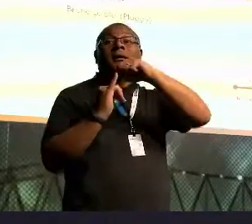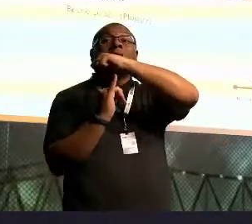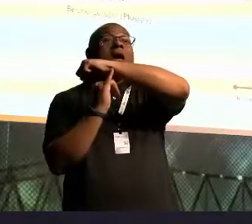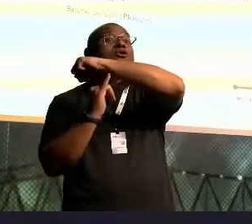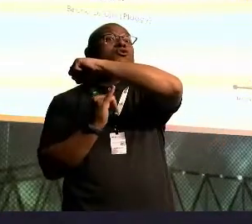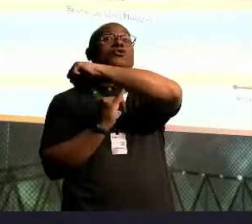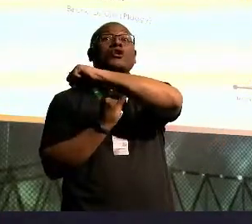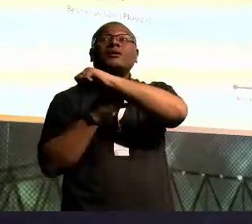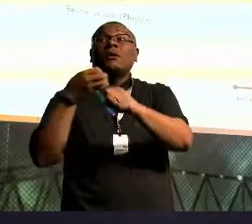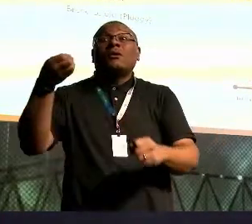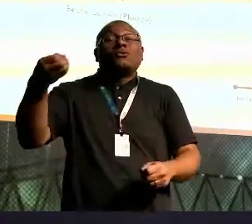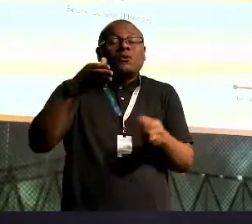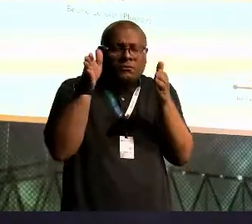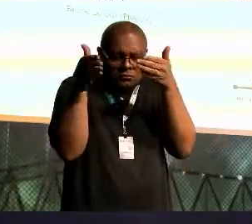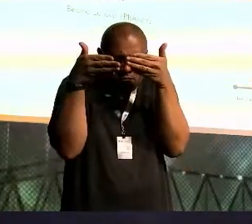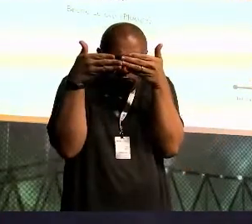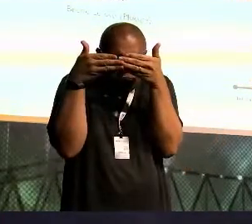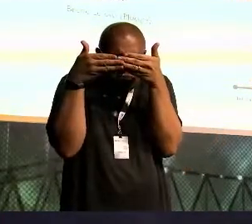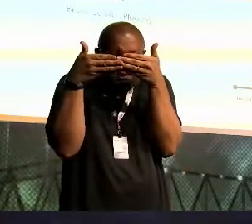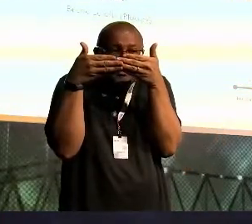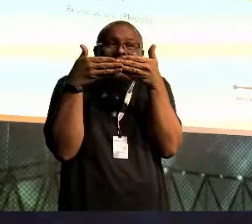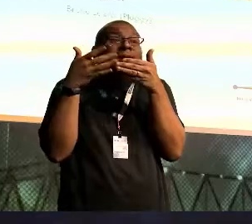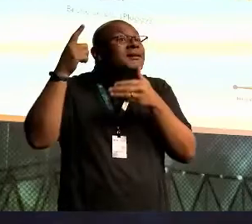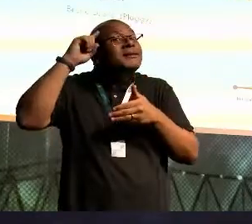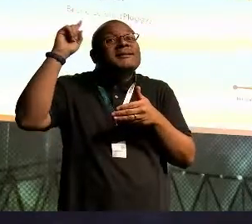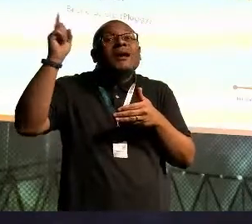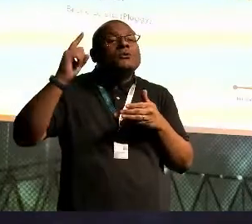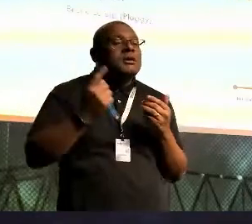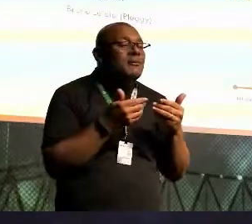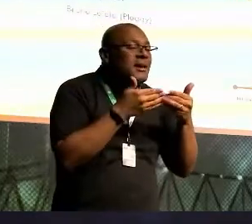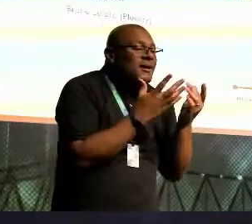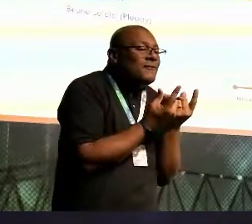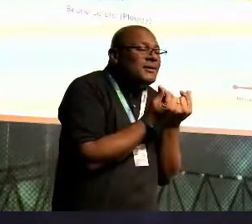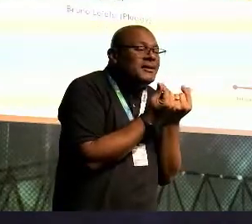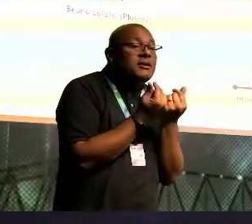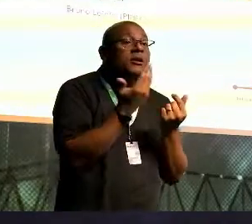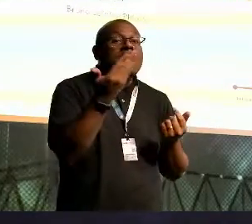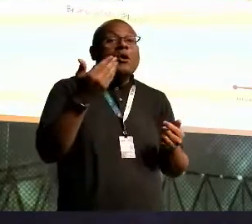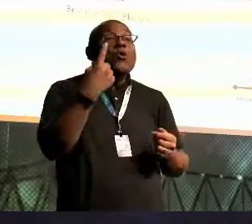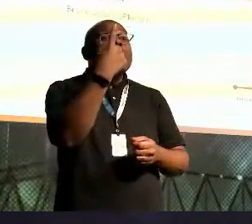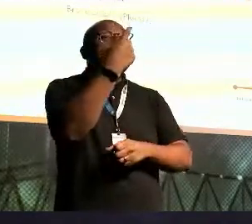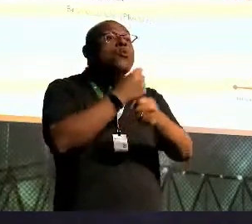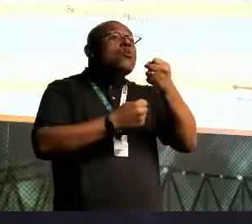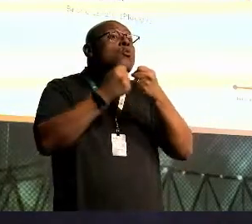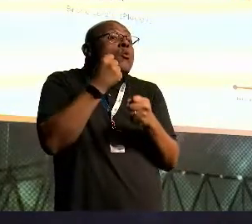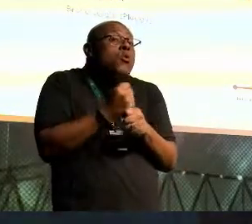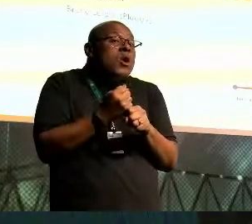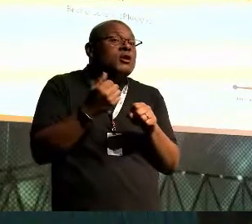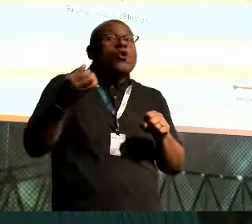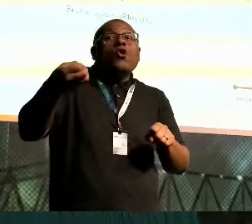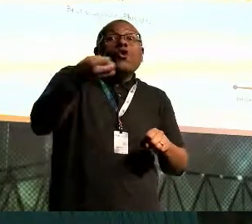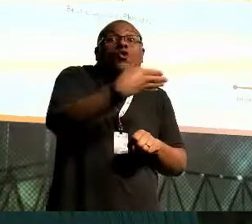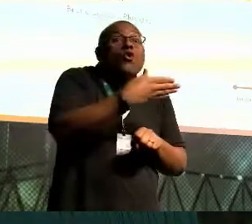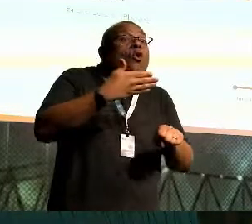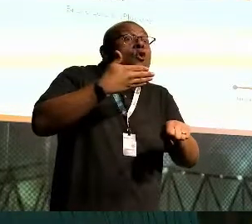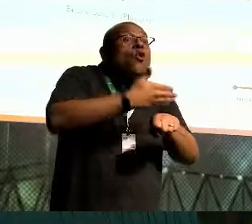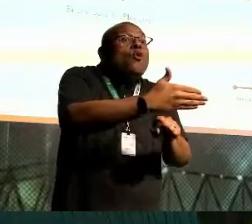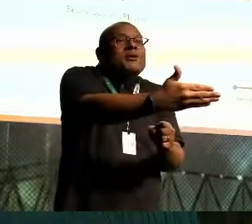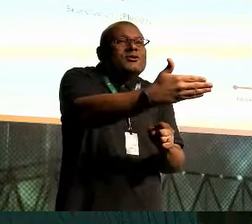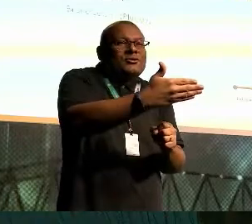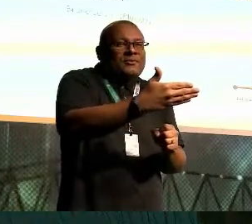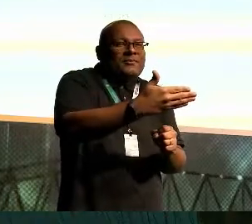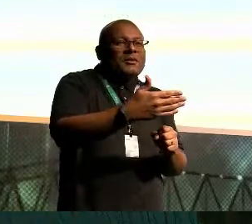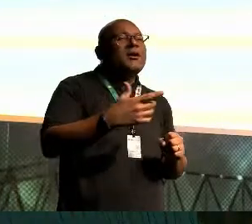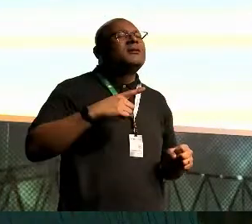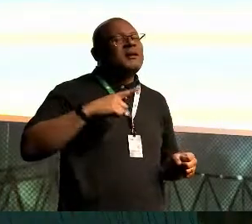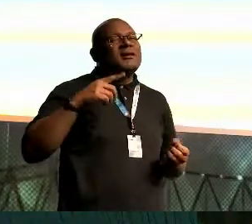instituições ainda também não estarem totalmente preparadas e terem entrado full aqui nesse cenário. Tem muita gente